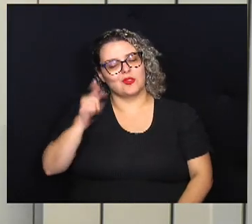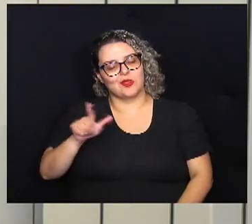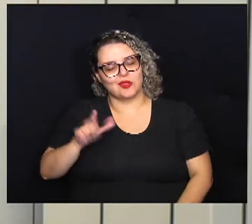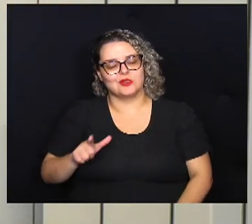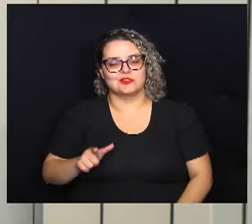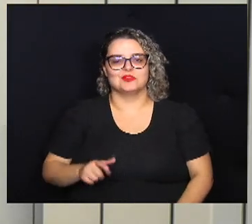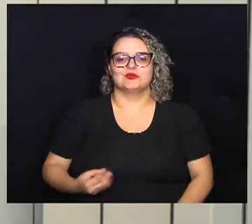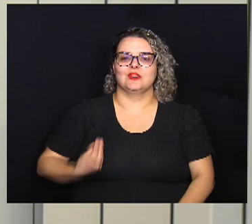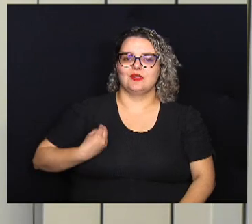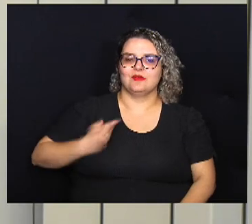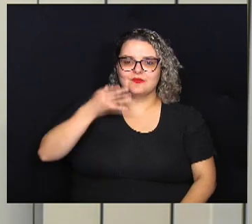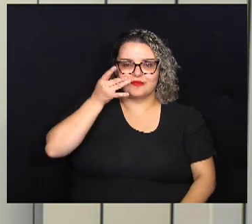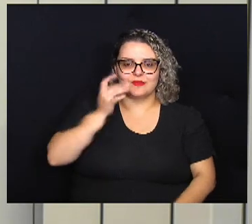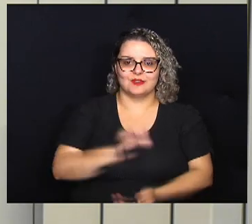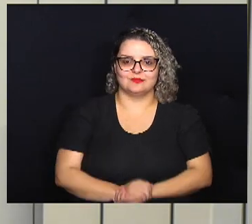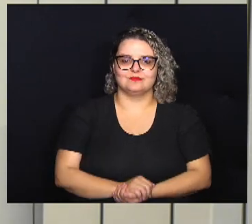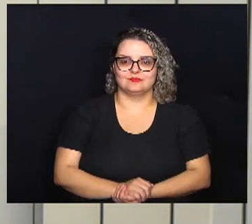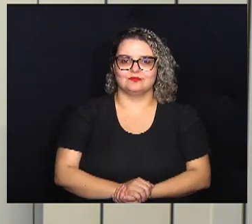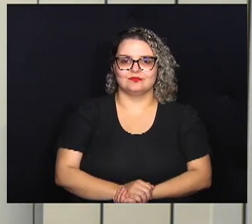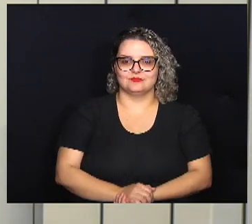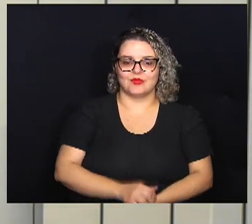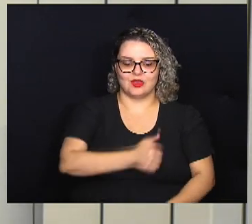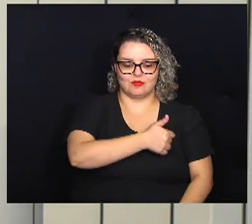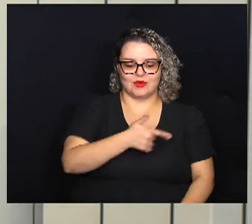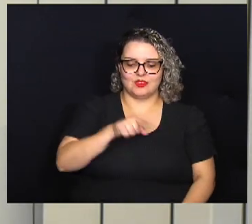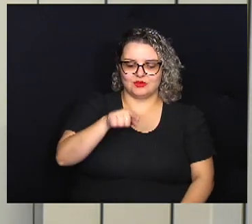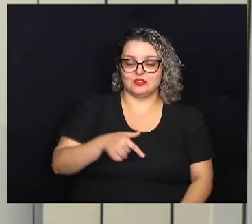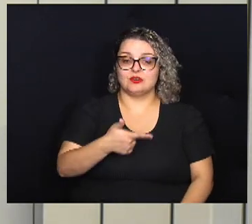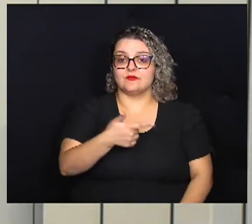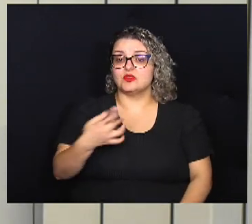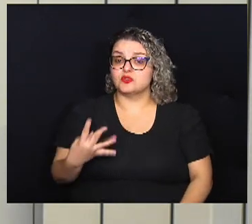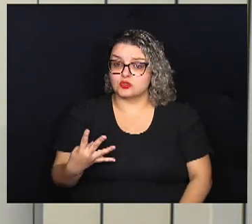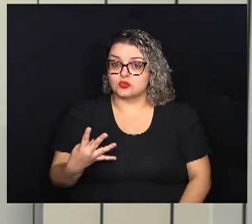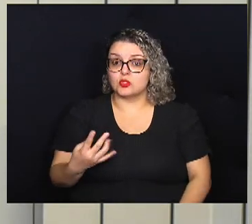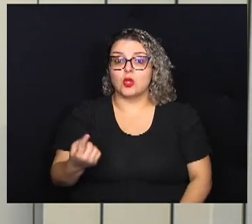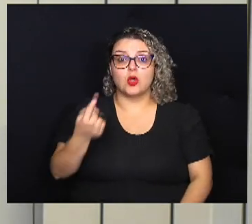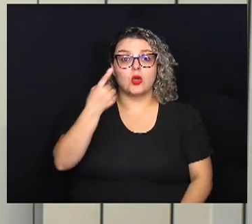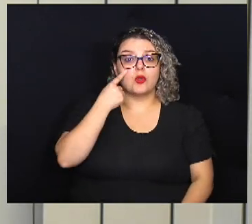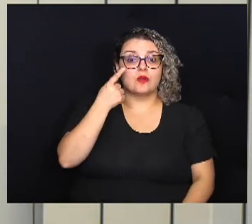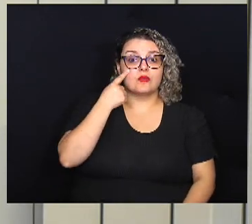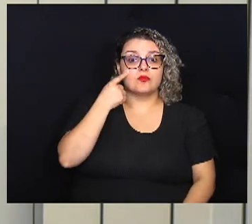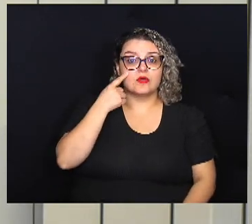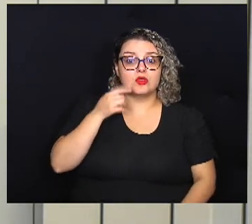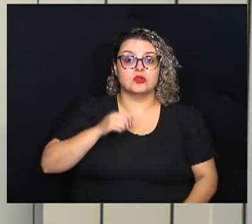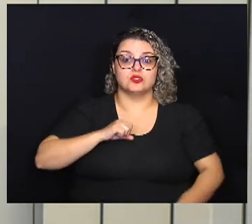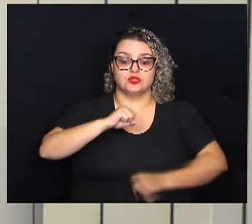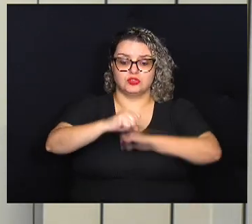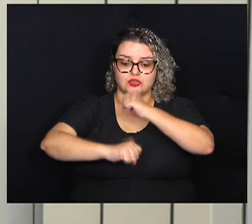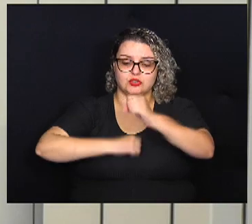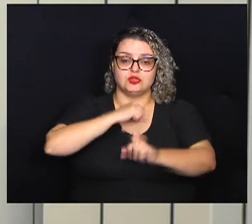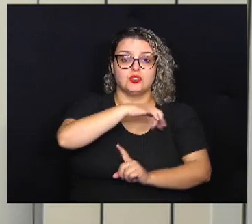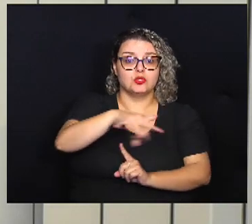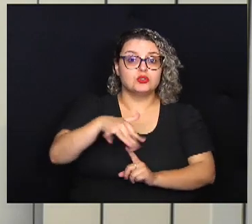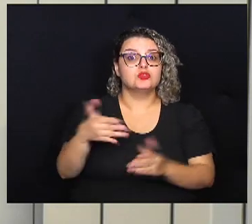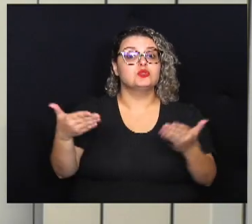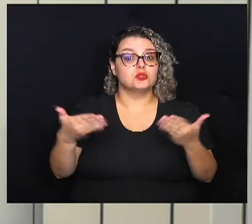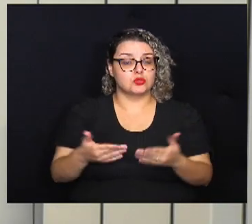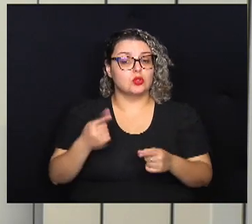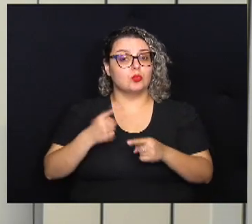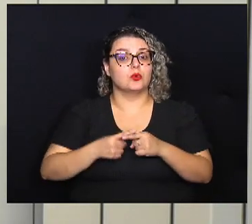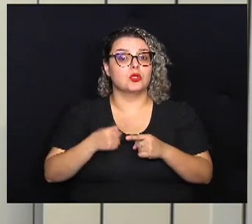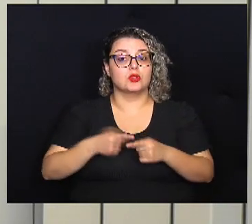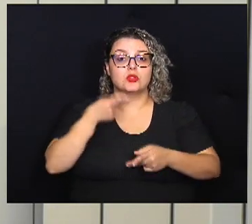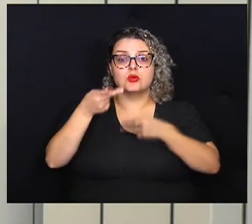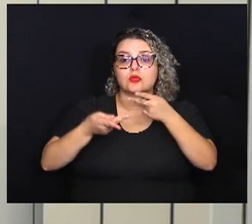transmite ao vivo. Meio-dia mais 24 minutos, hora do nosso quadro Giro Ambiental de hoje, porque nós vamos